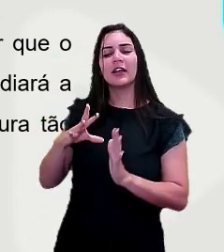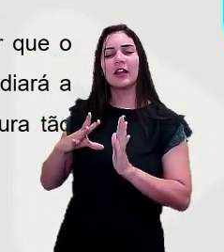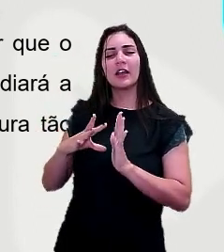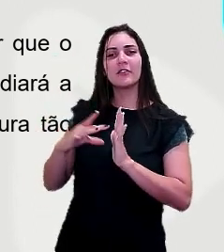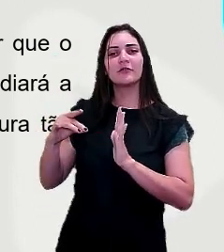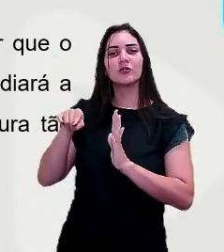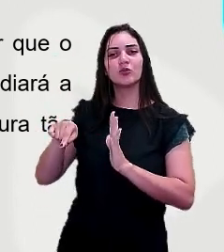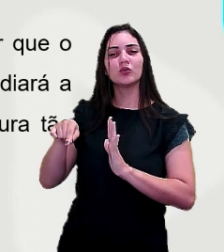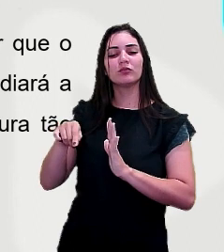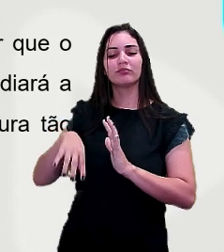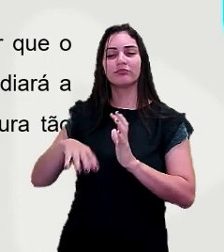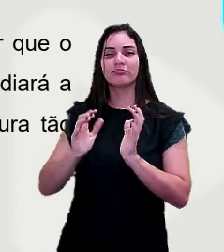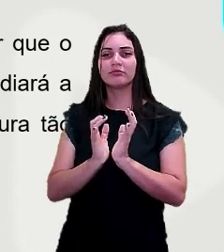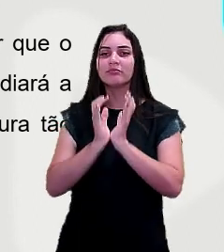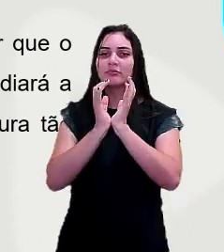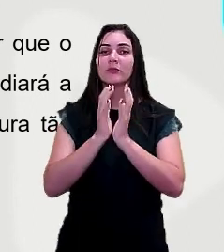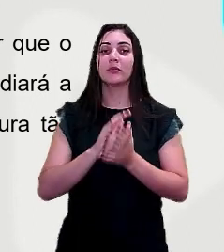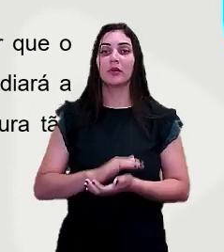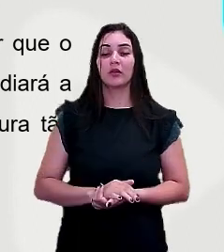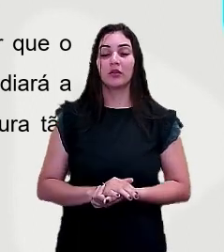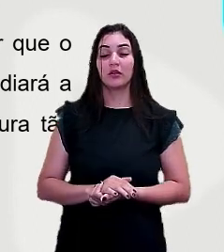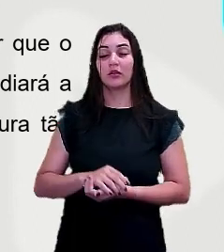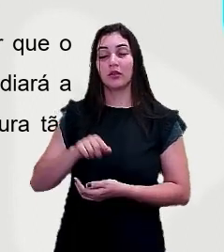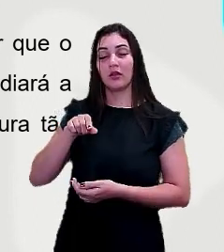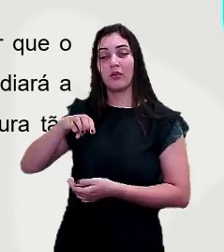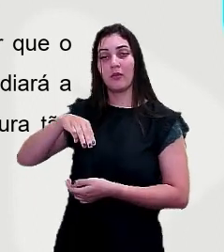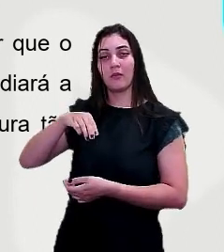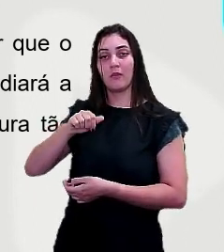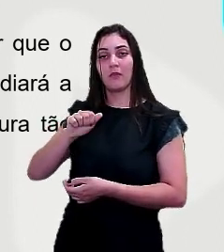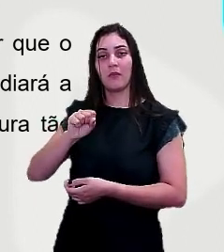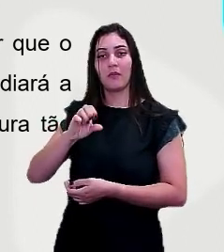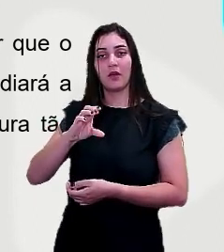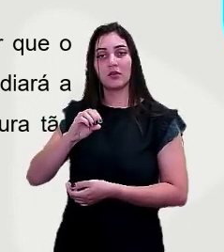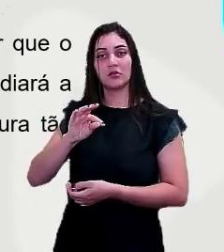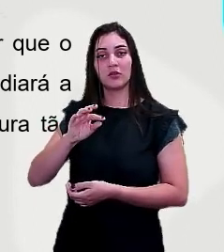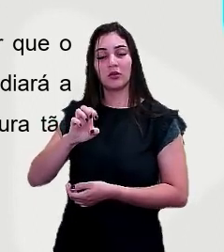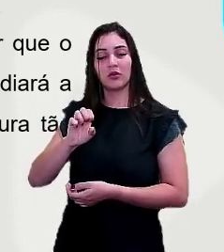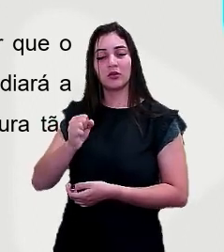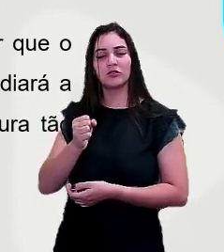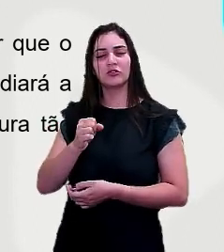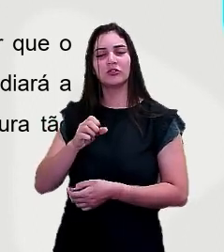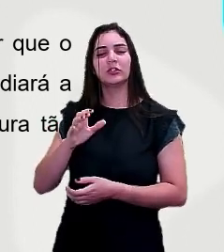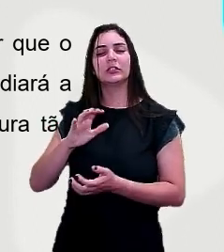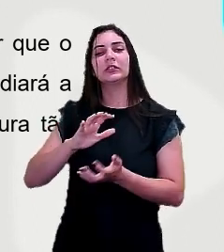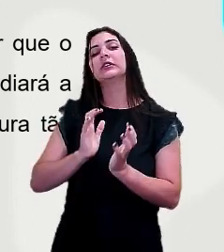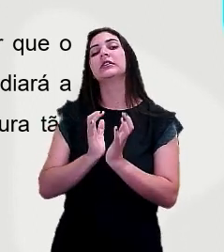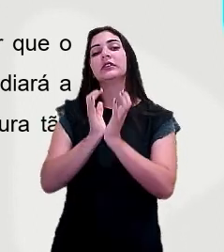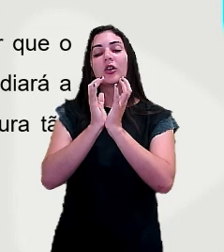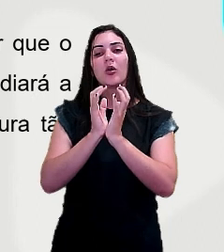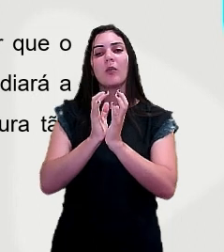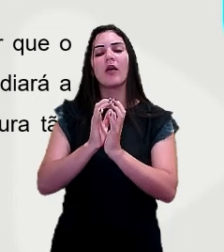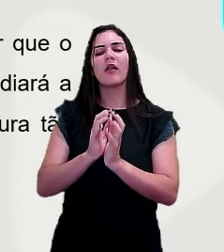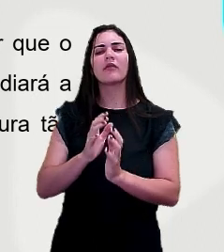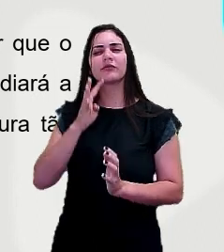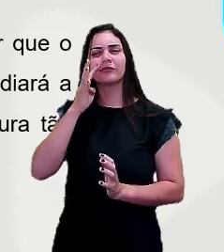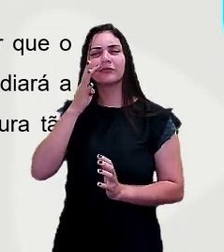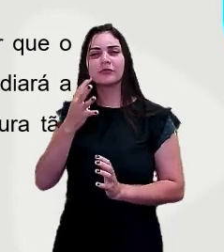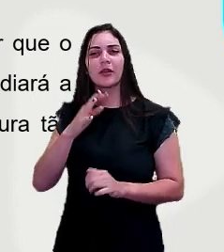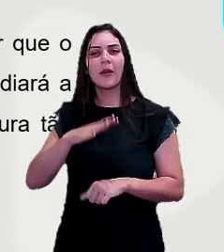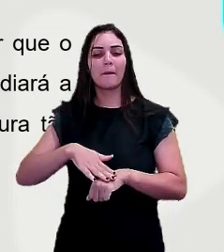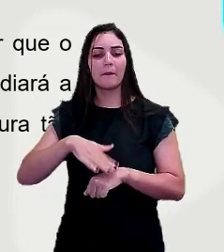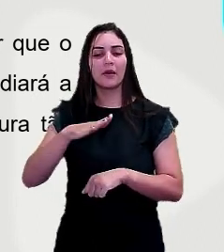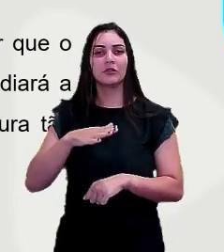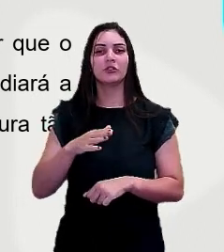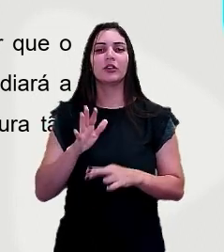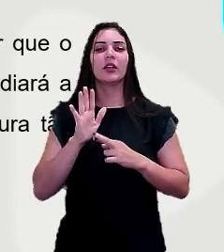Copa? Os mascotes da Copa são uma atração a mais. Vale lembrar que o mascote escolhido pela FIFA representa a